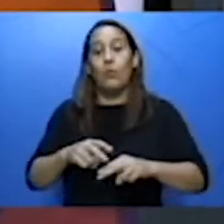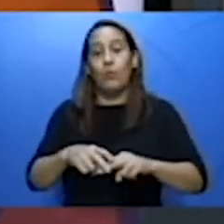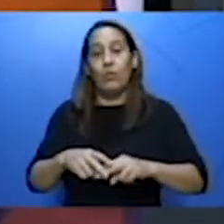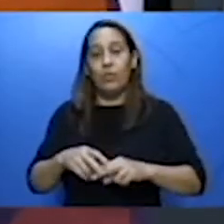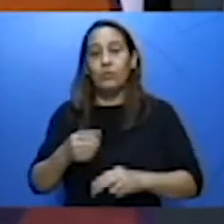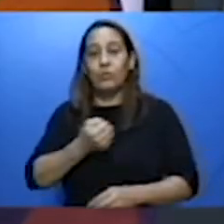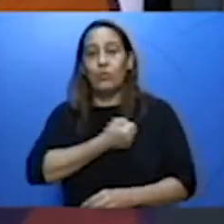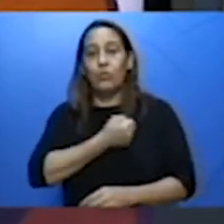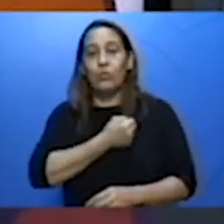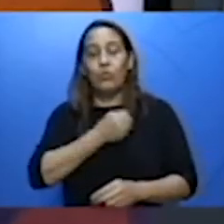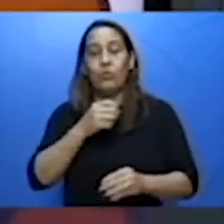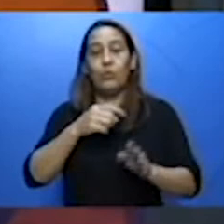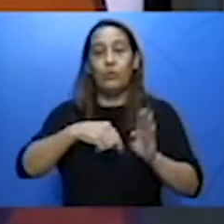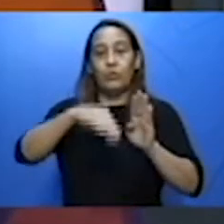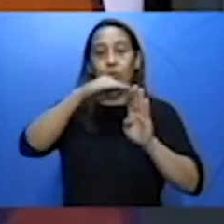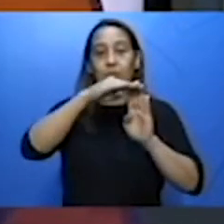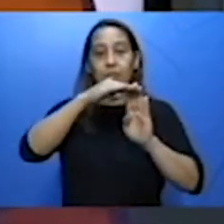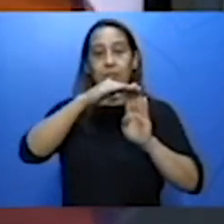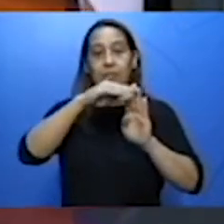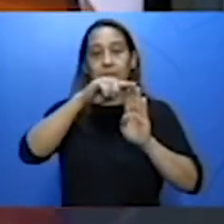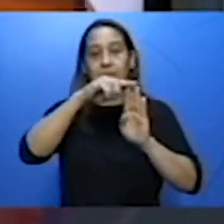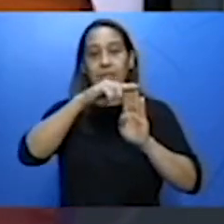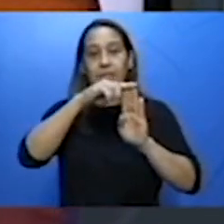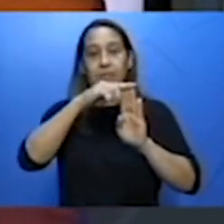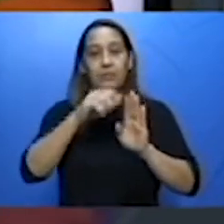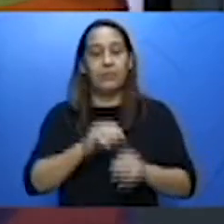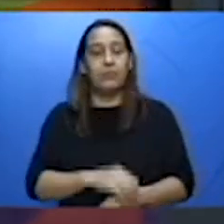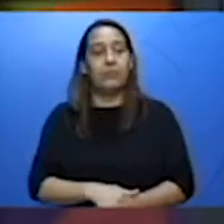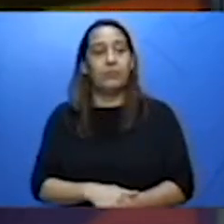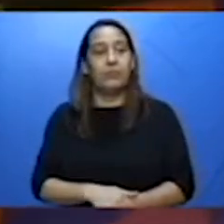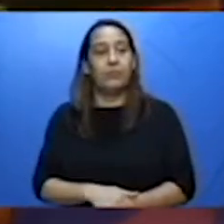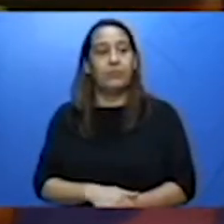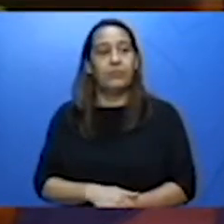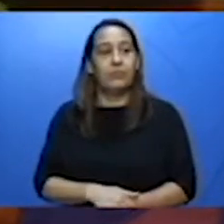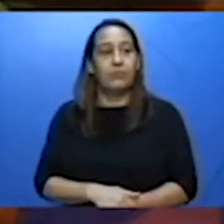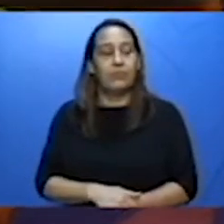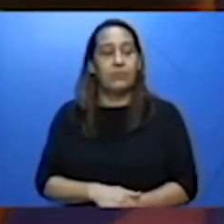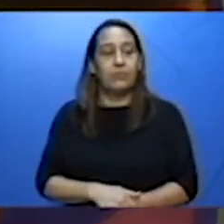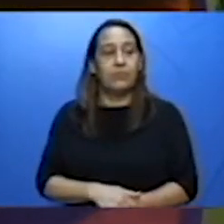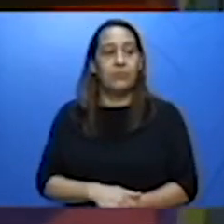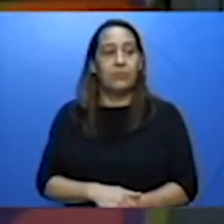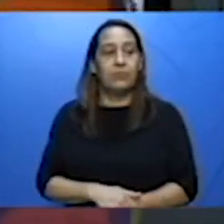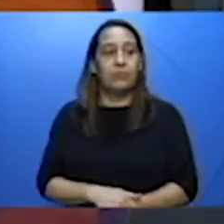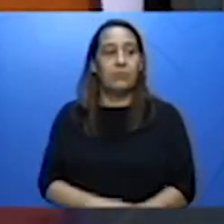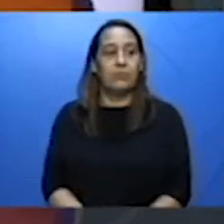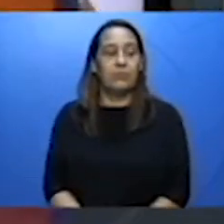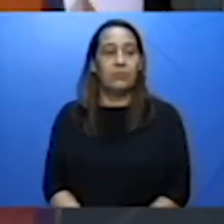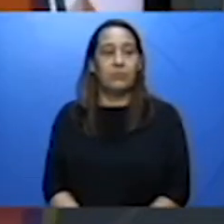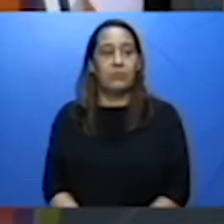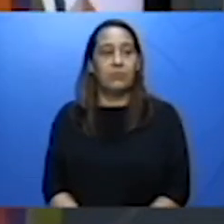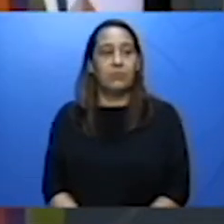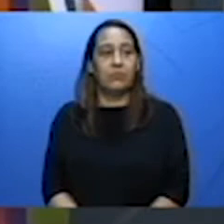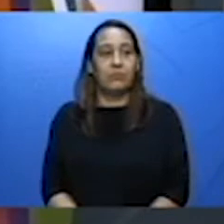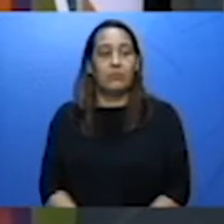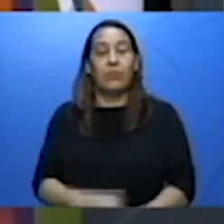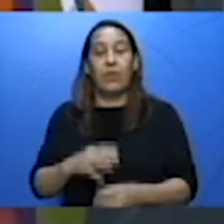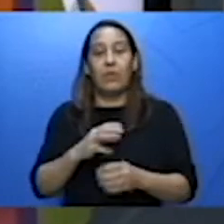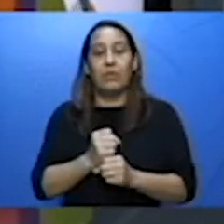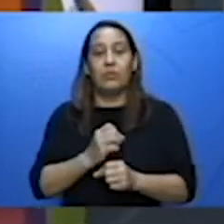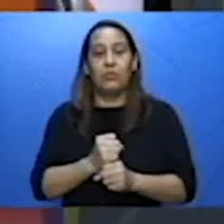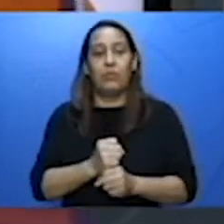coloco esse 1 aqui, tá? E agora, eu